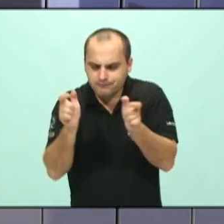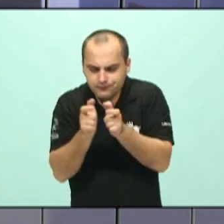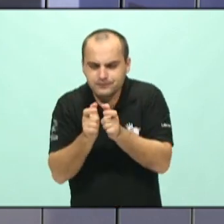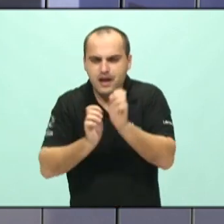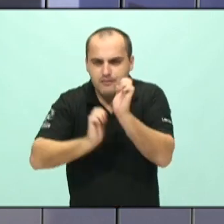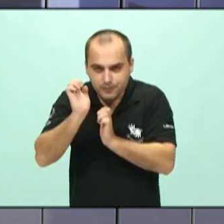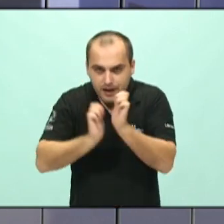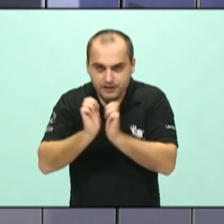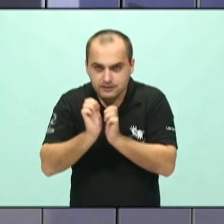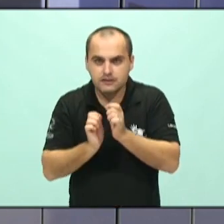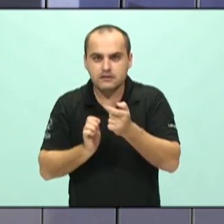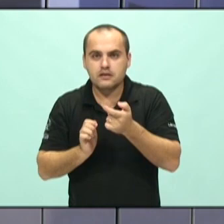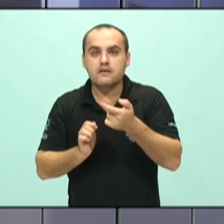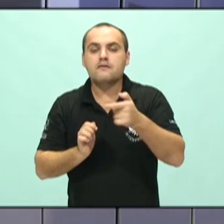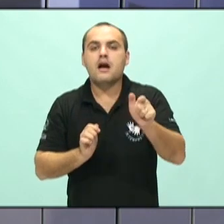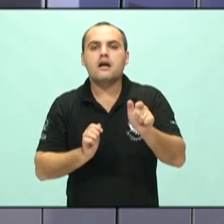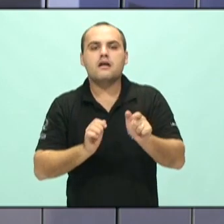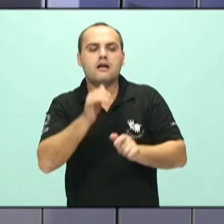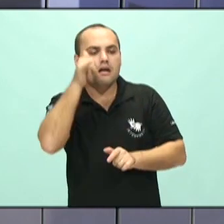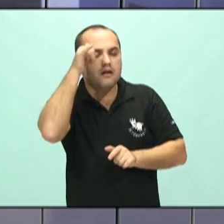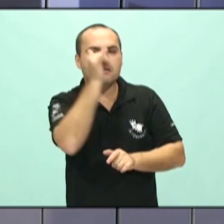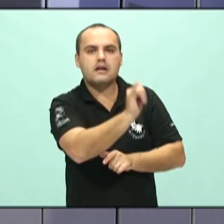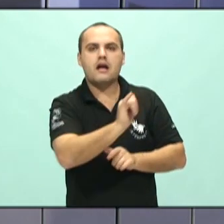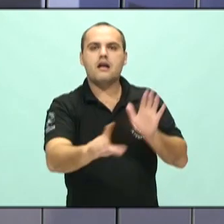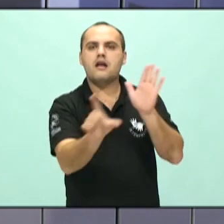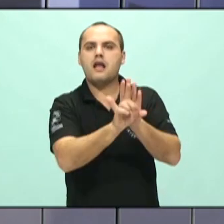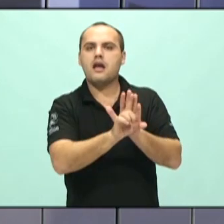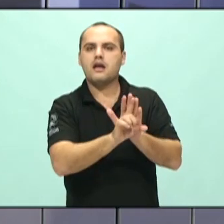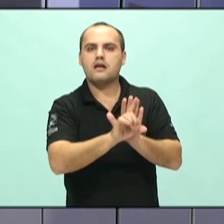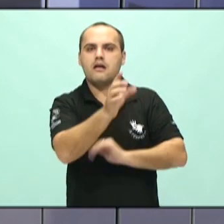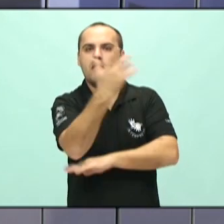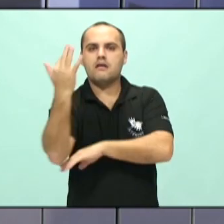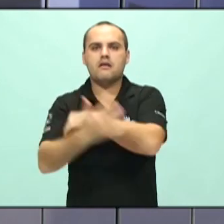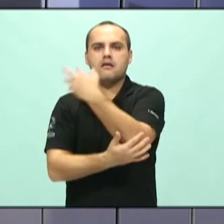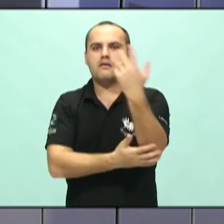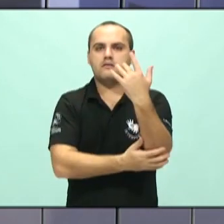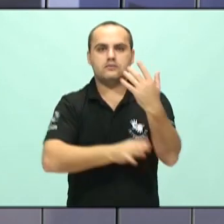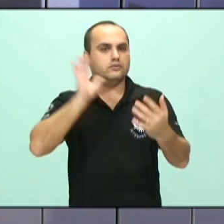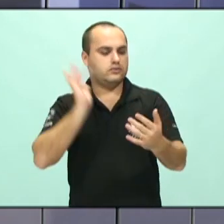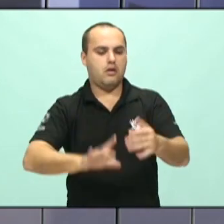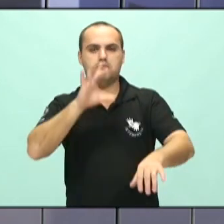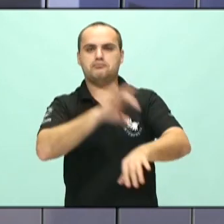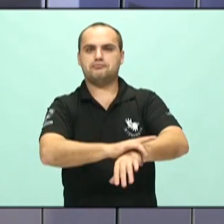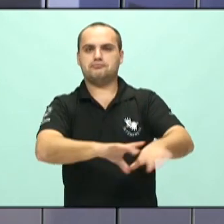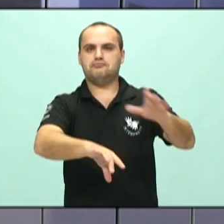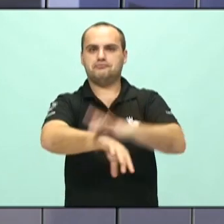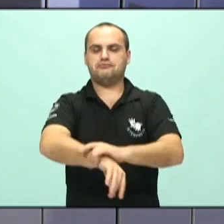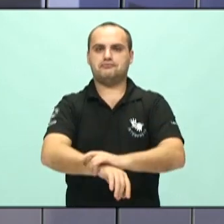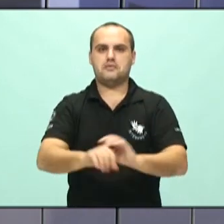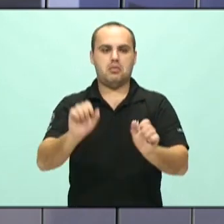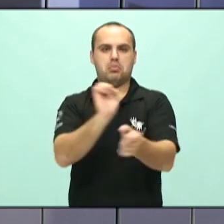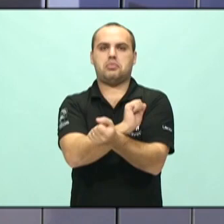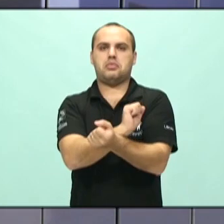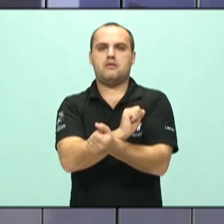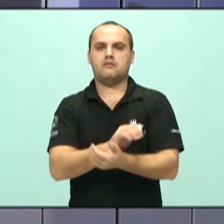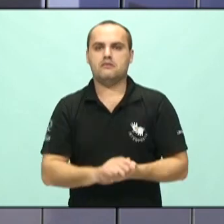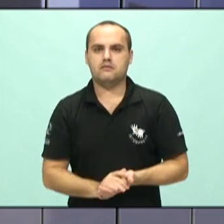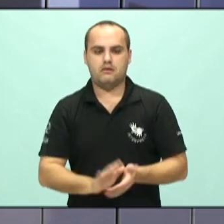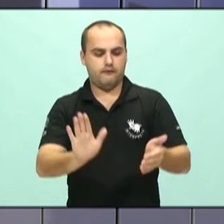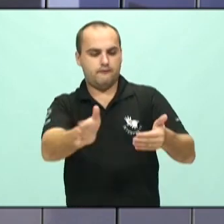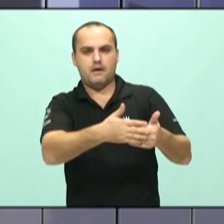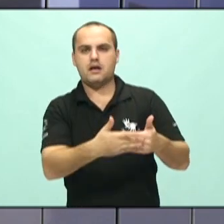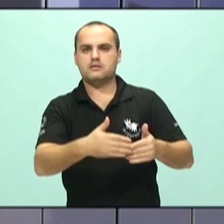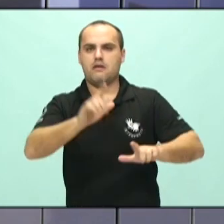da cidade, desrespeitar alguma lei ambiental para ver se o cara não sai dali algemado daqui a pouco. Se não sai preso, se não fecha o negócio